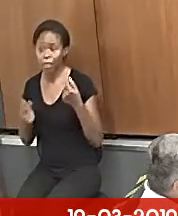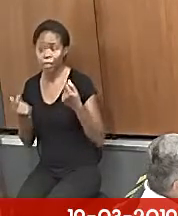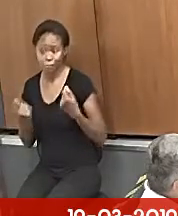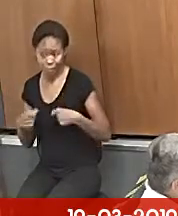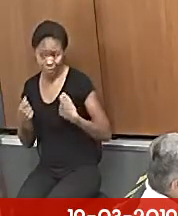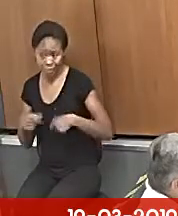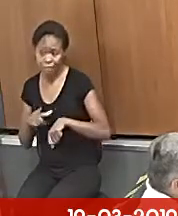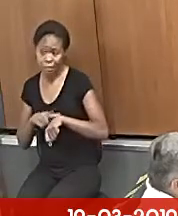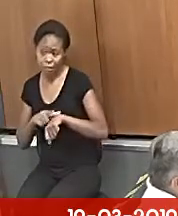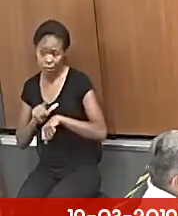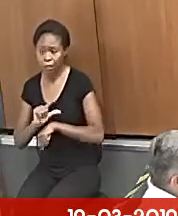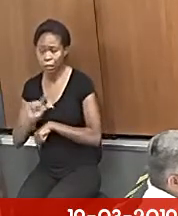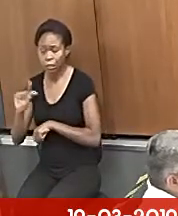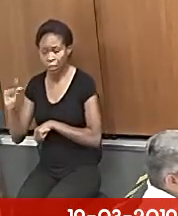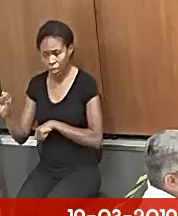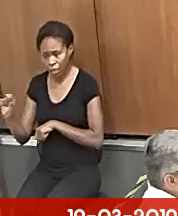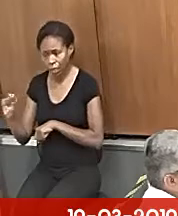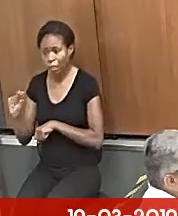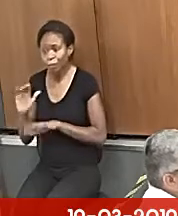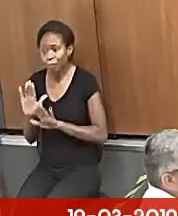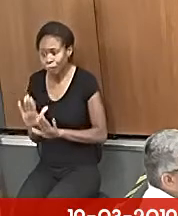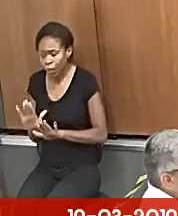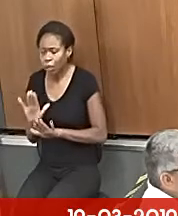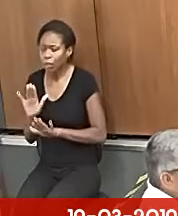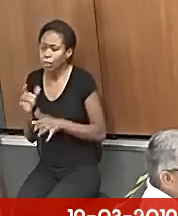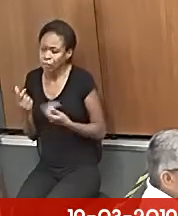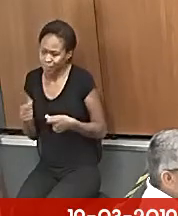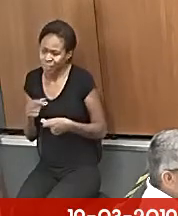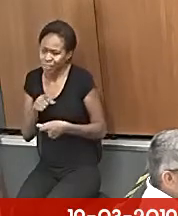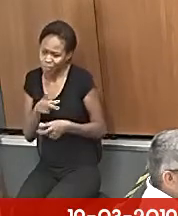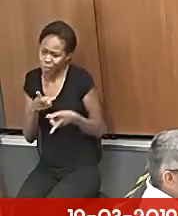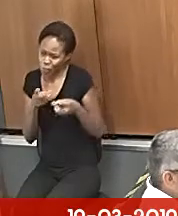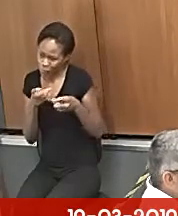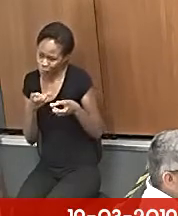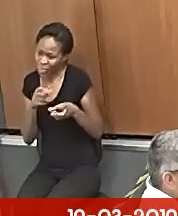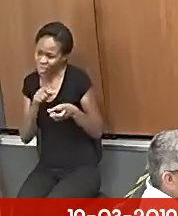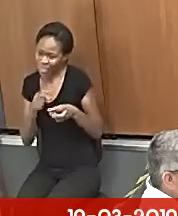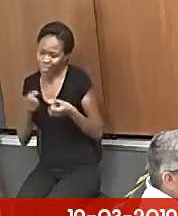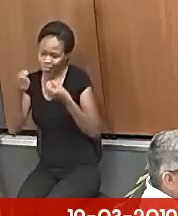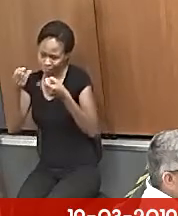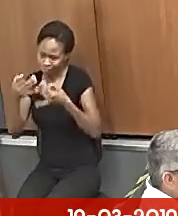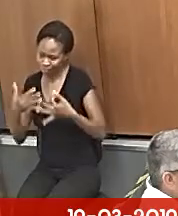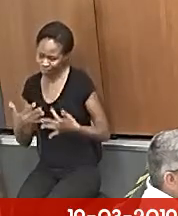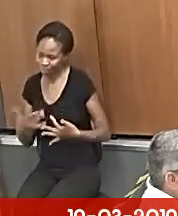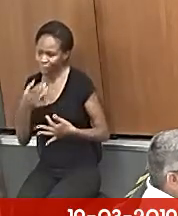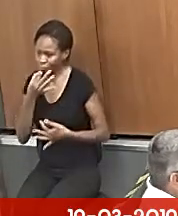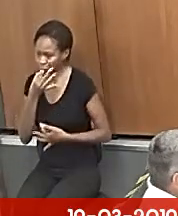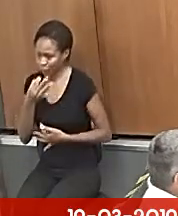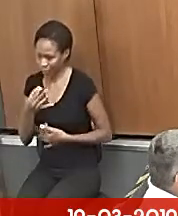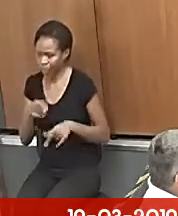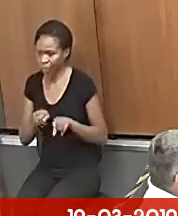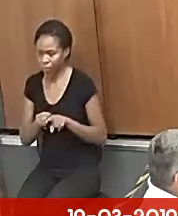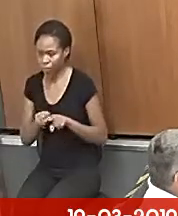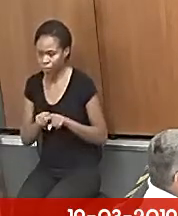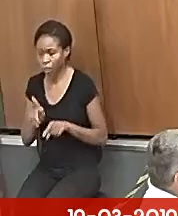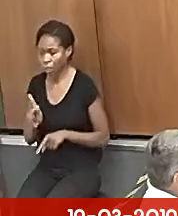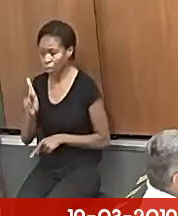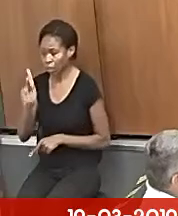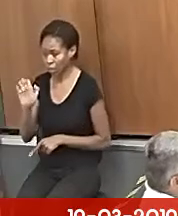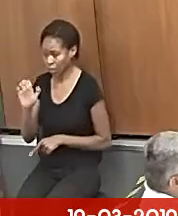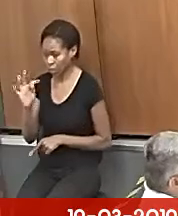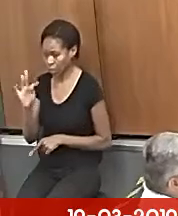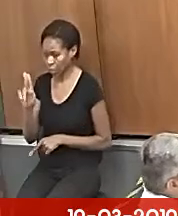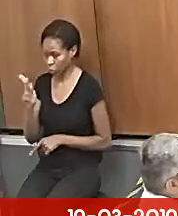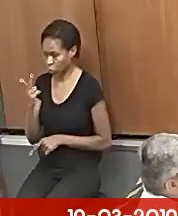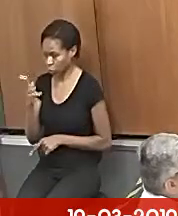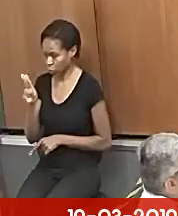se ausentar e nós não queríamos deixar de ouvir a voz da senhora eu quero só recordar aqui que aquela em silva de castro